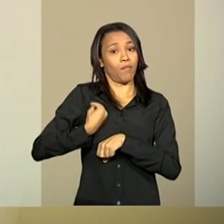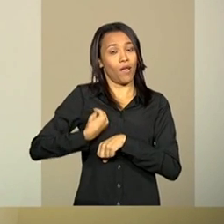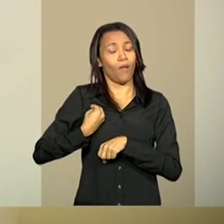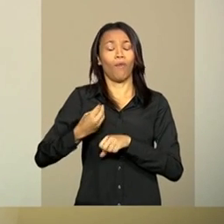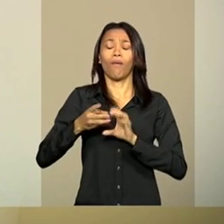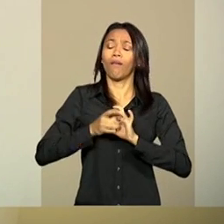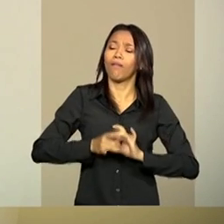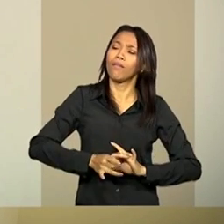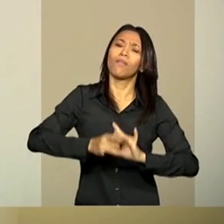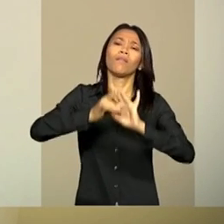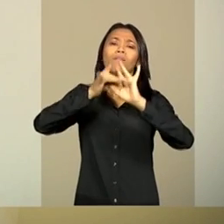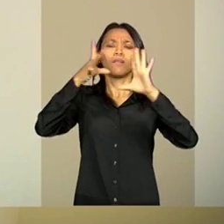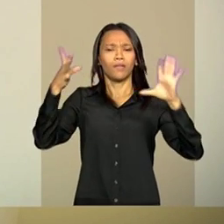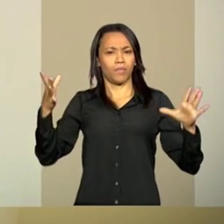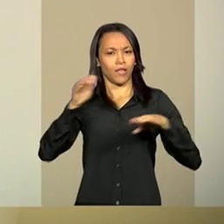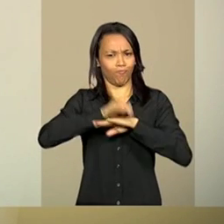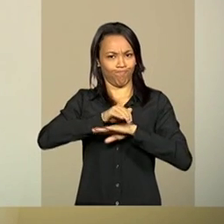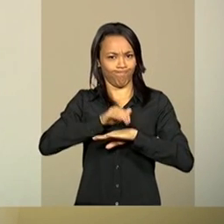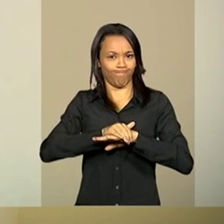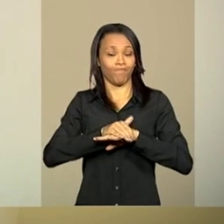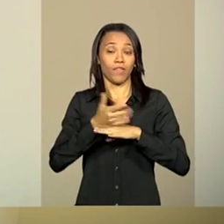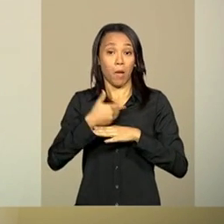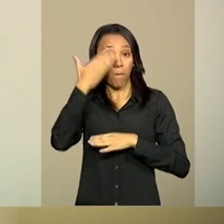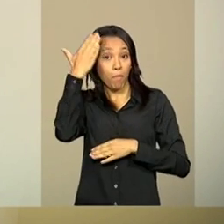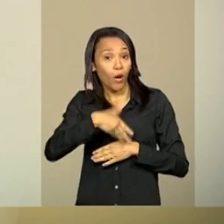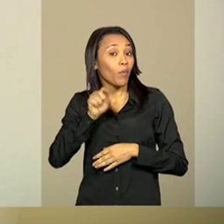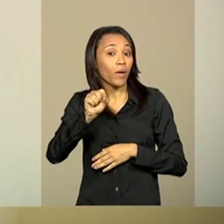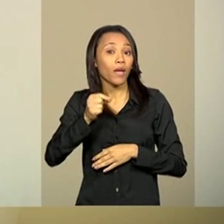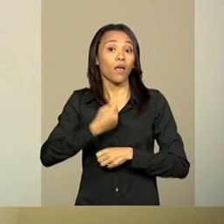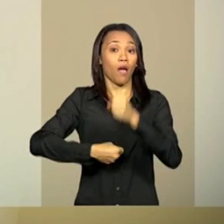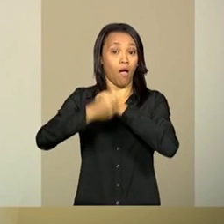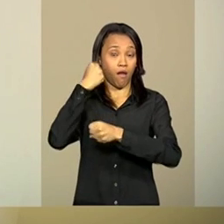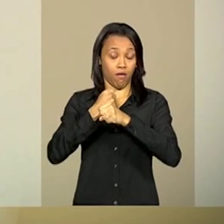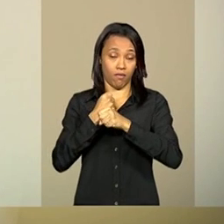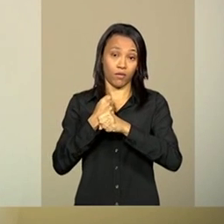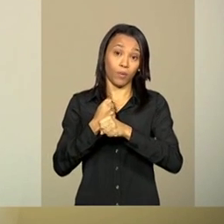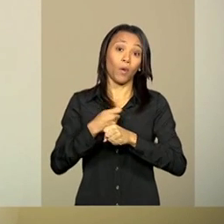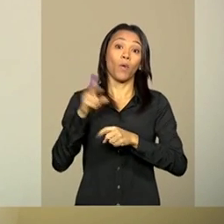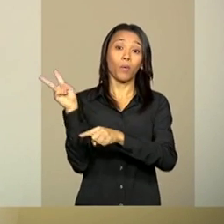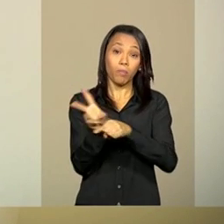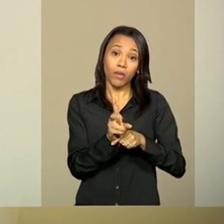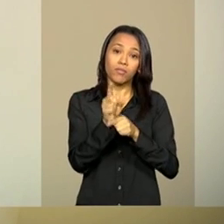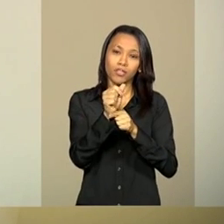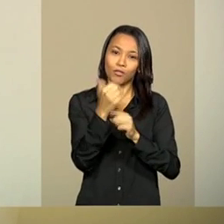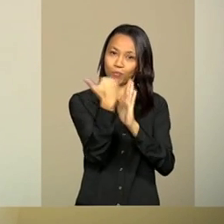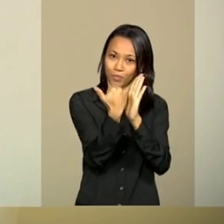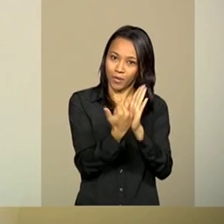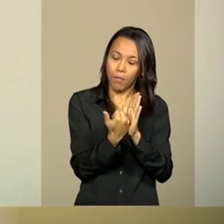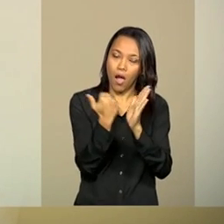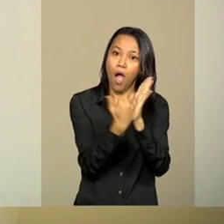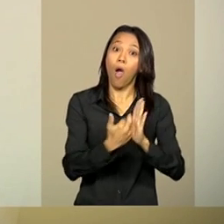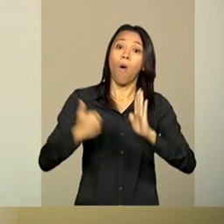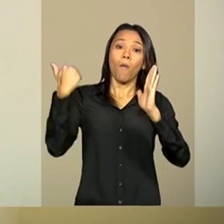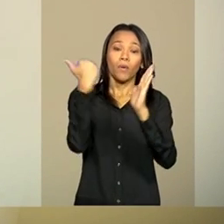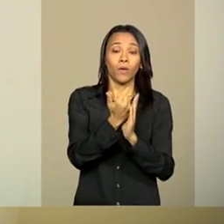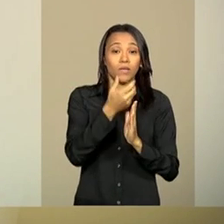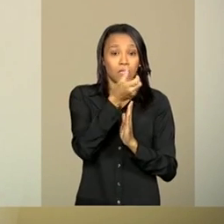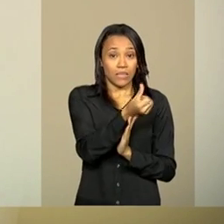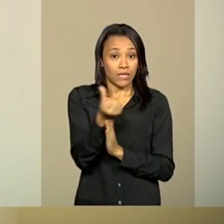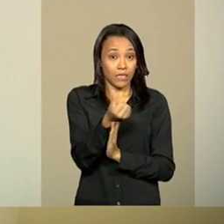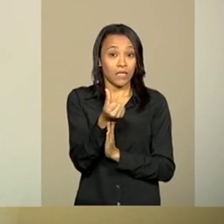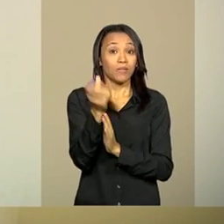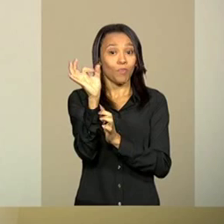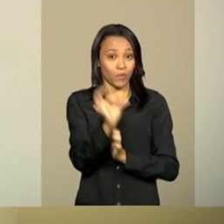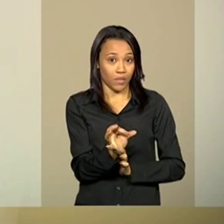liberdade com mais independência prova disso é que no ano passado o crédito crescer aumentou 66%